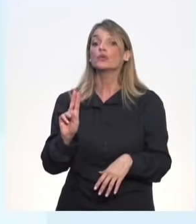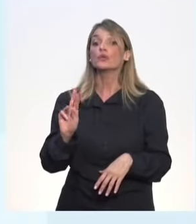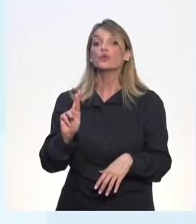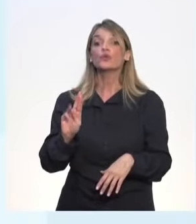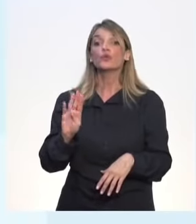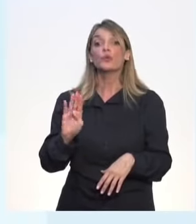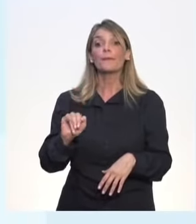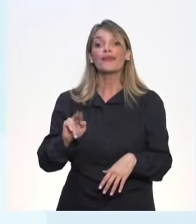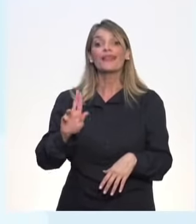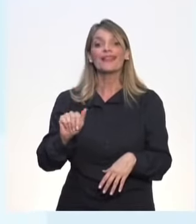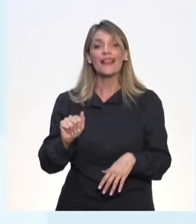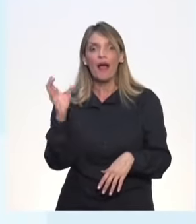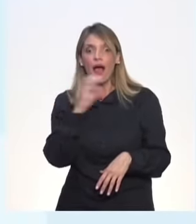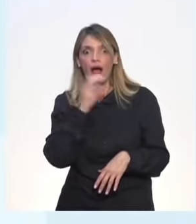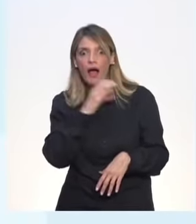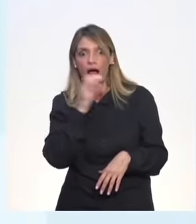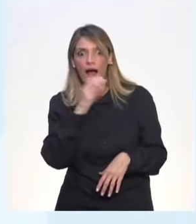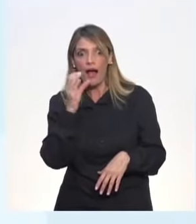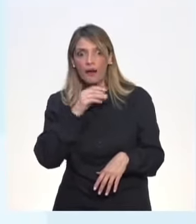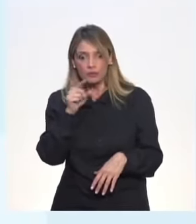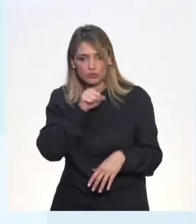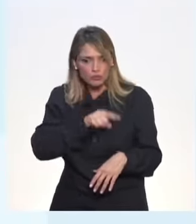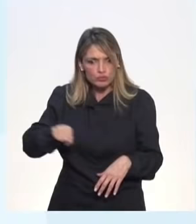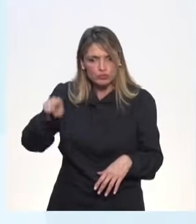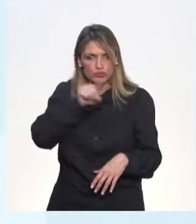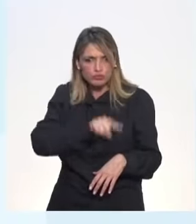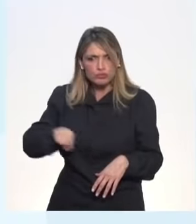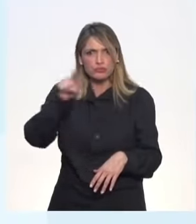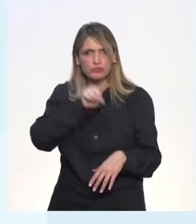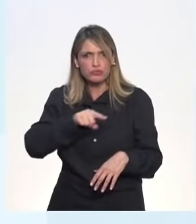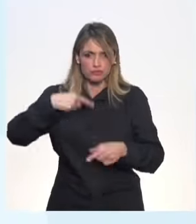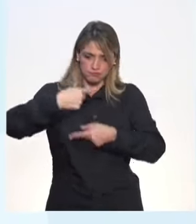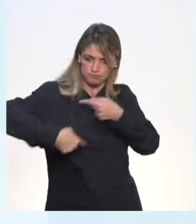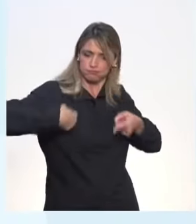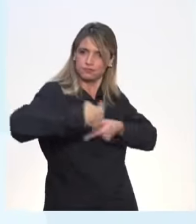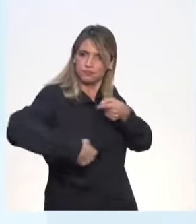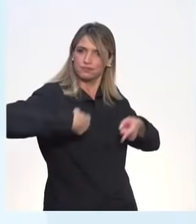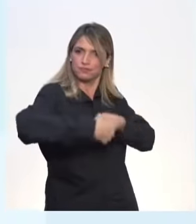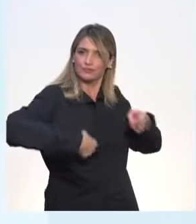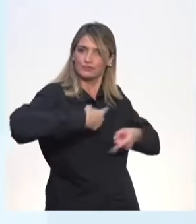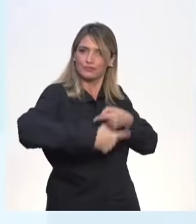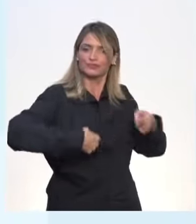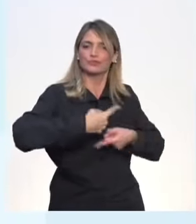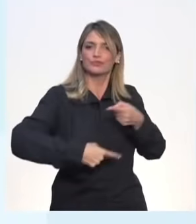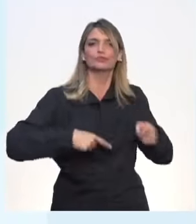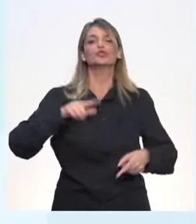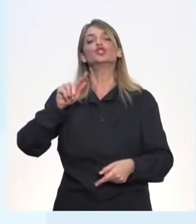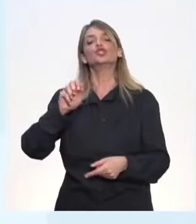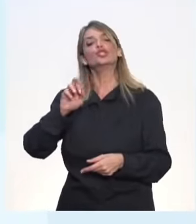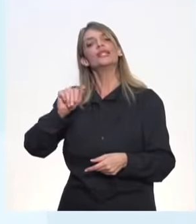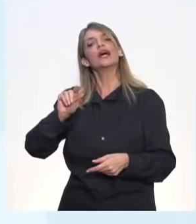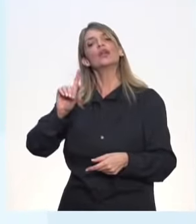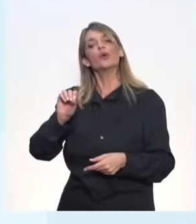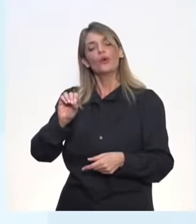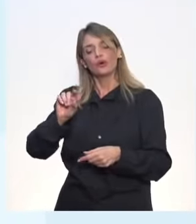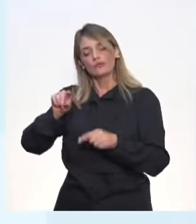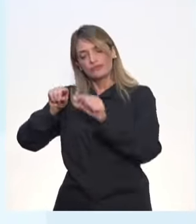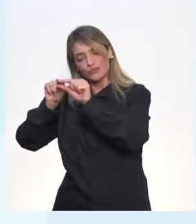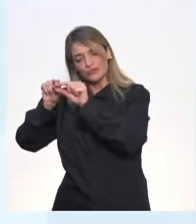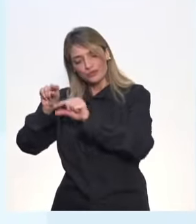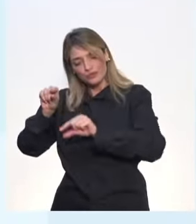para que essa energia de movimento se transforme ainda em outra por meio de um gerador de energia elétrica